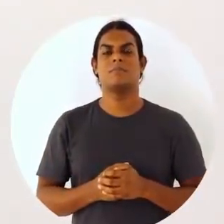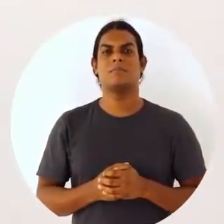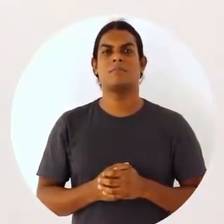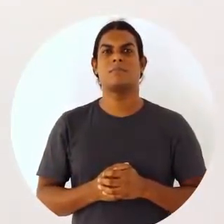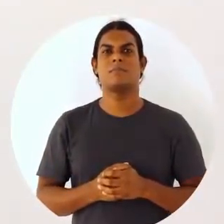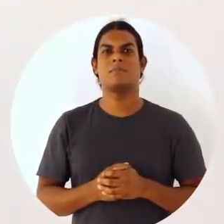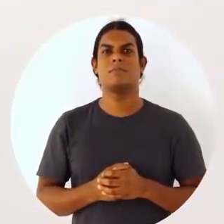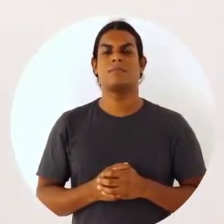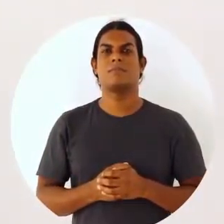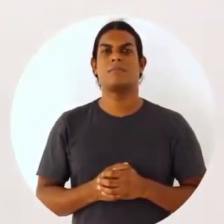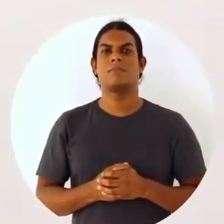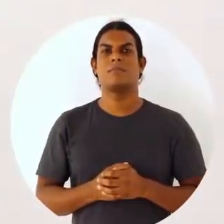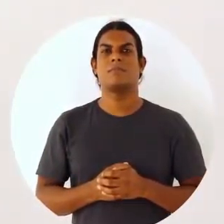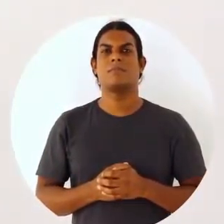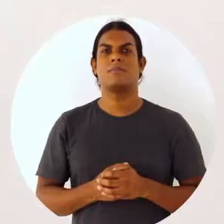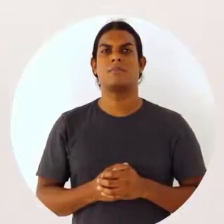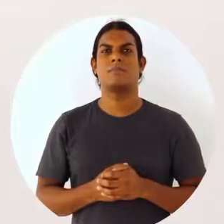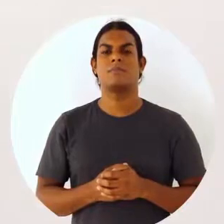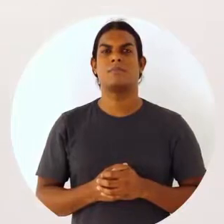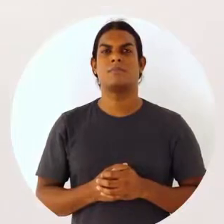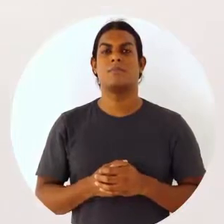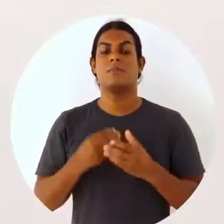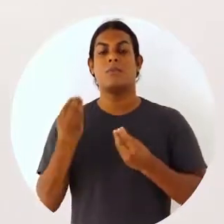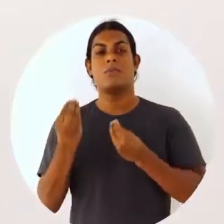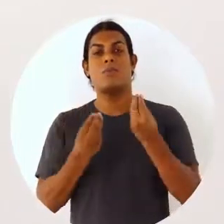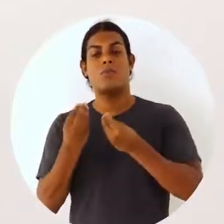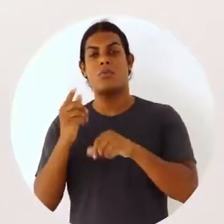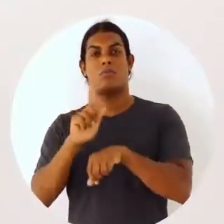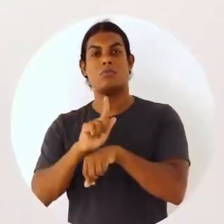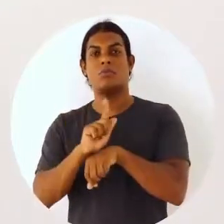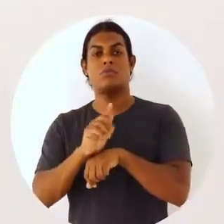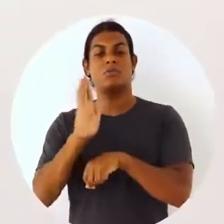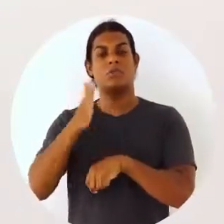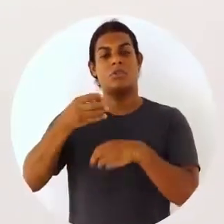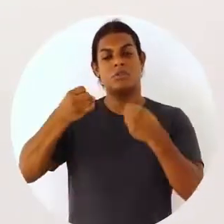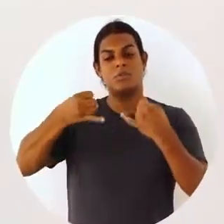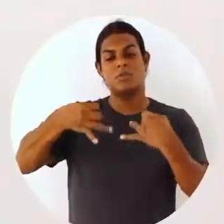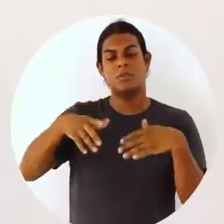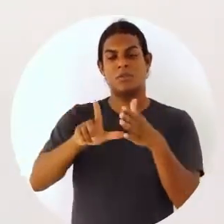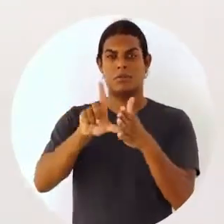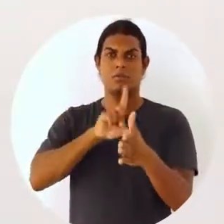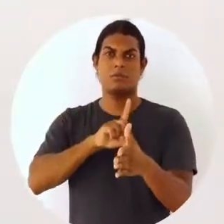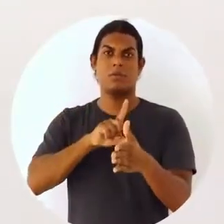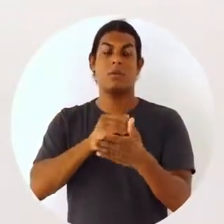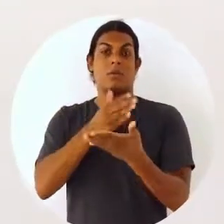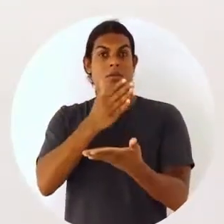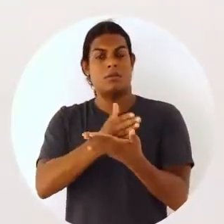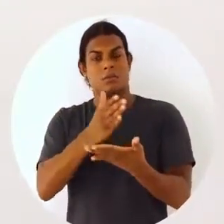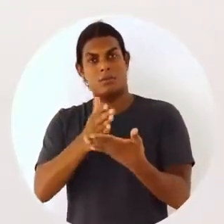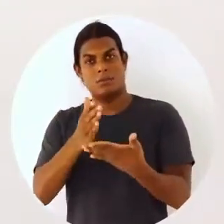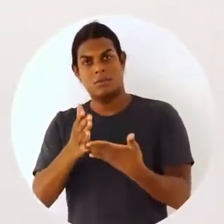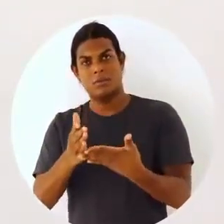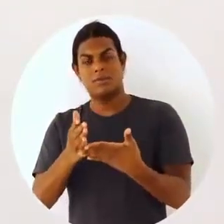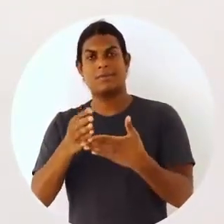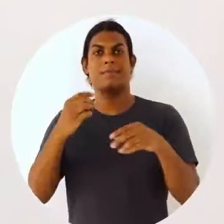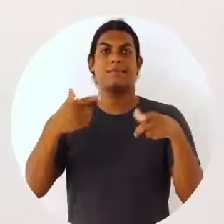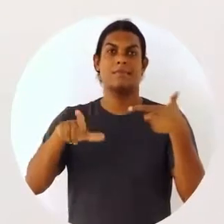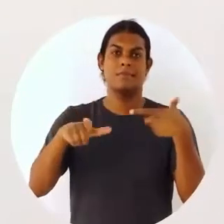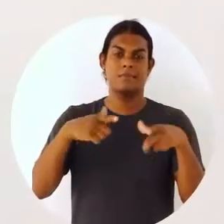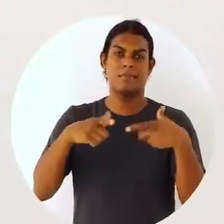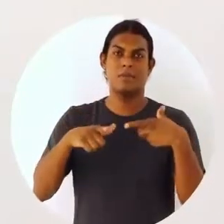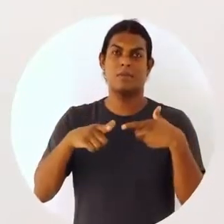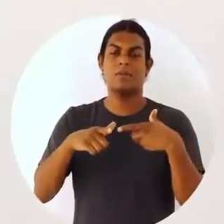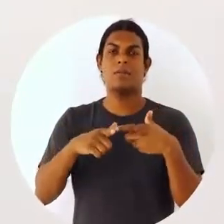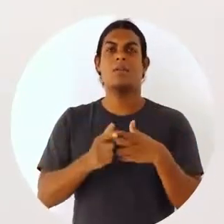fazer conforme os gestores já expuseram. Então, a divisão do trabalho, ela existia e ela era